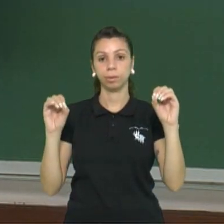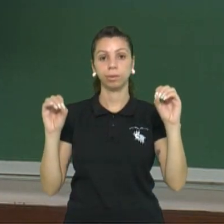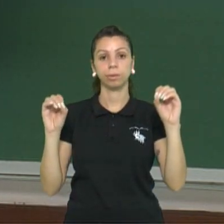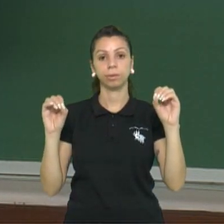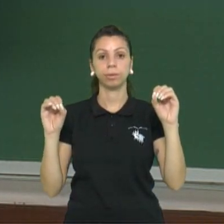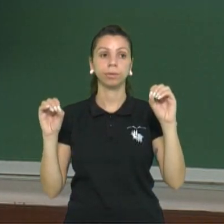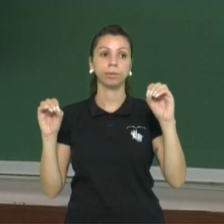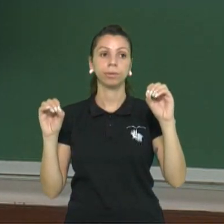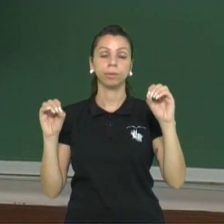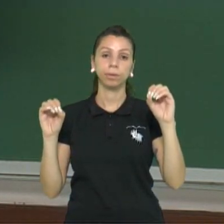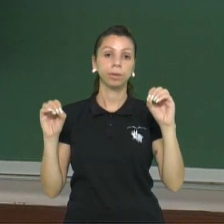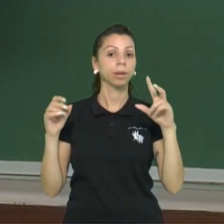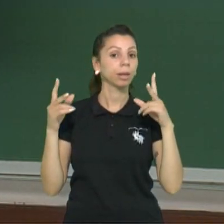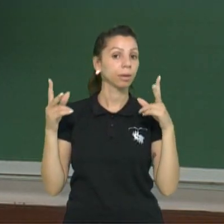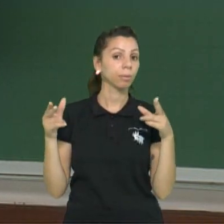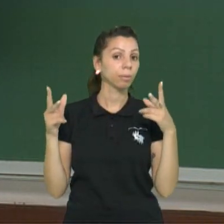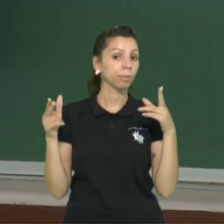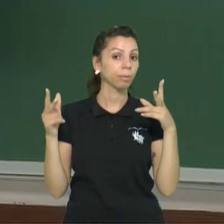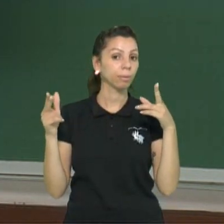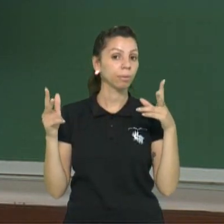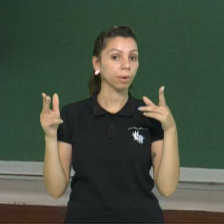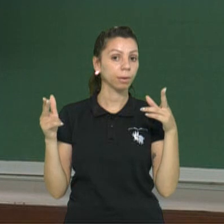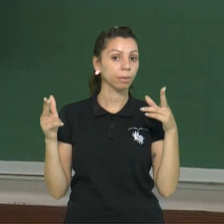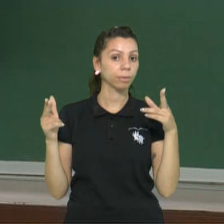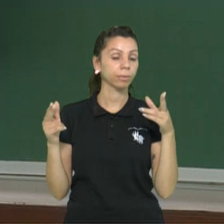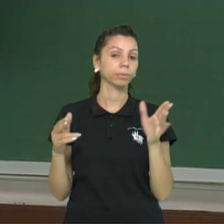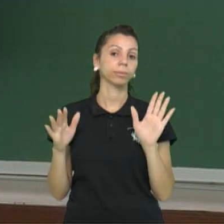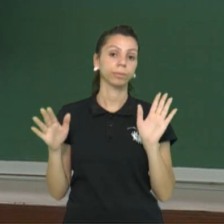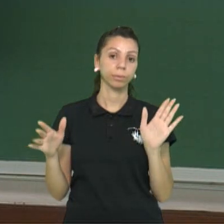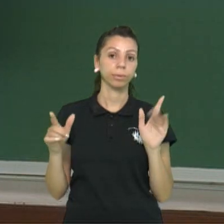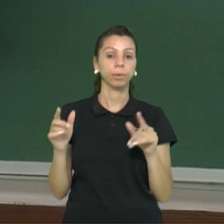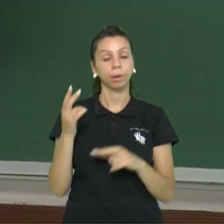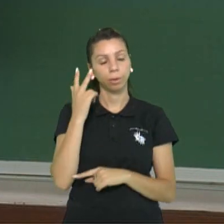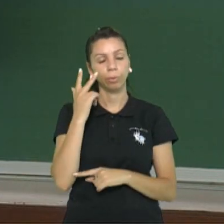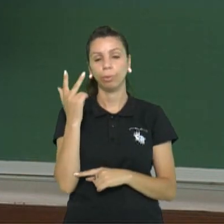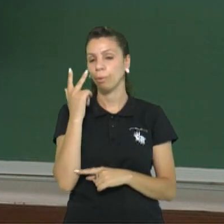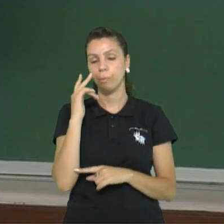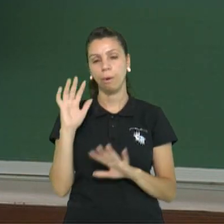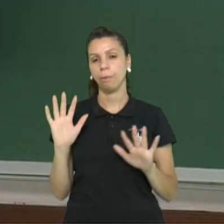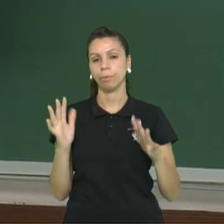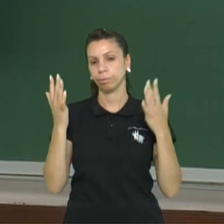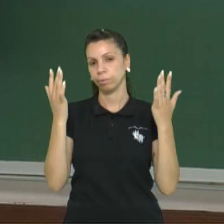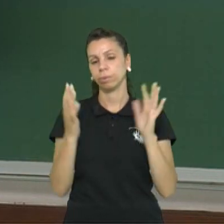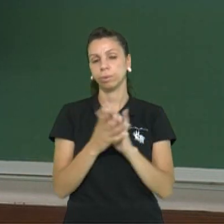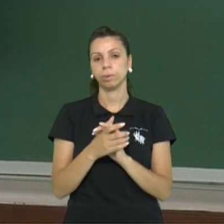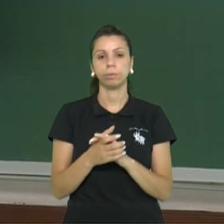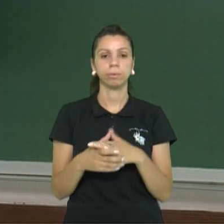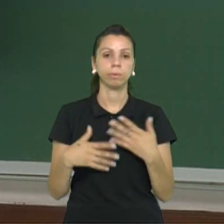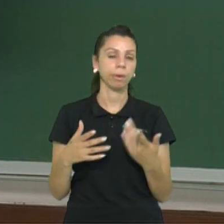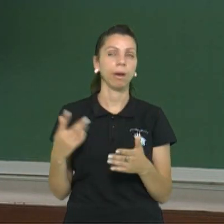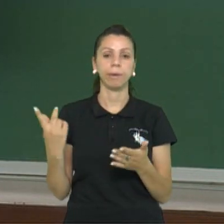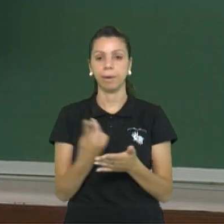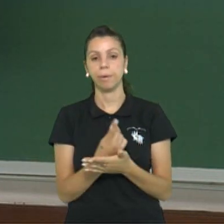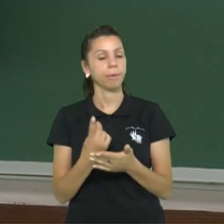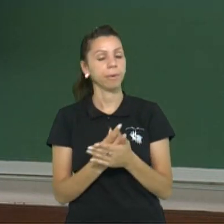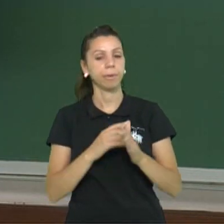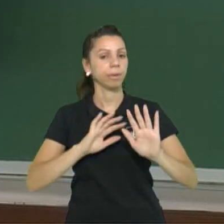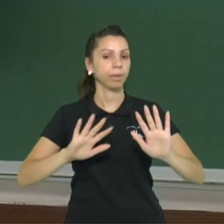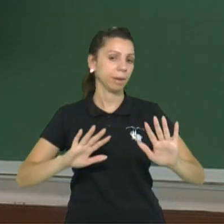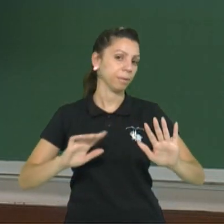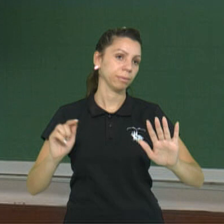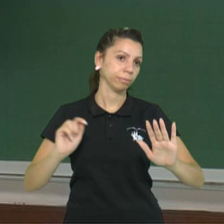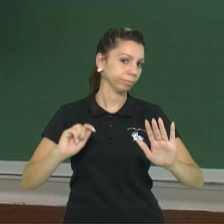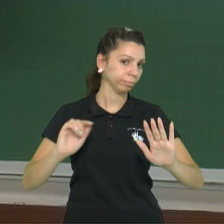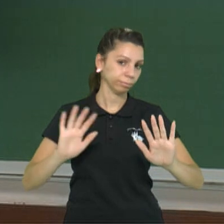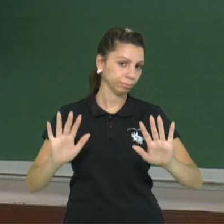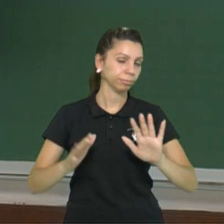nessa função que tem a mesma imagem. Ok? Isso é comum. Não vá achar aí que você acabou errando em alguma coisa. Ah, como que deu o